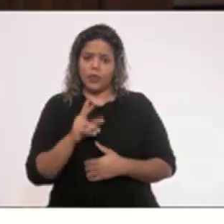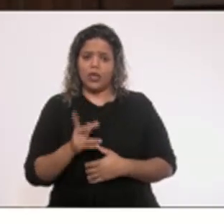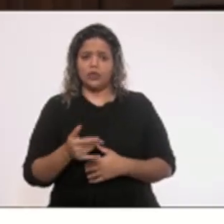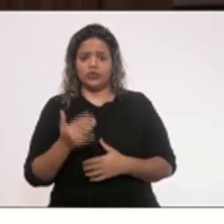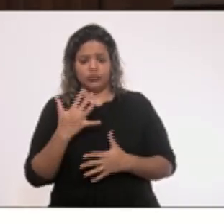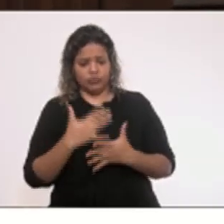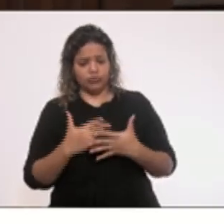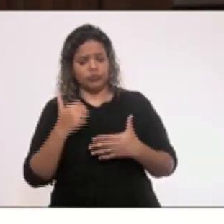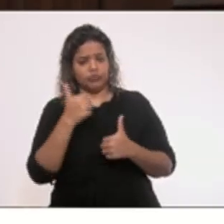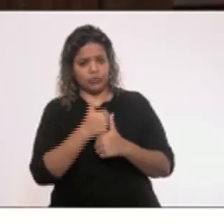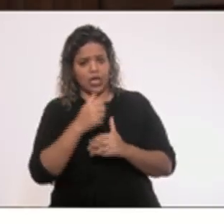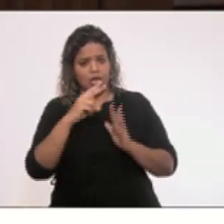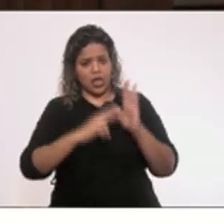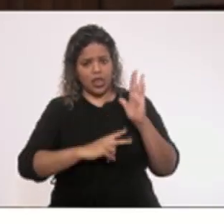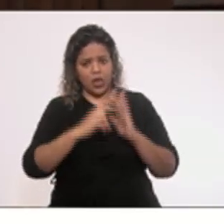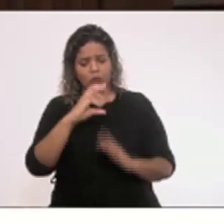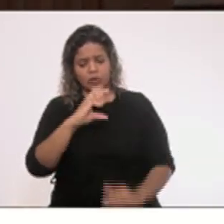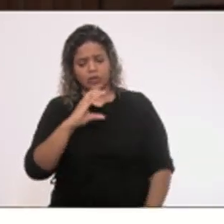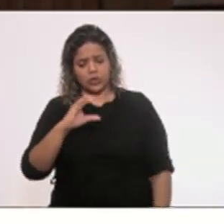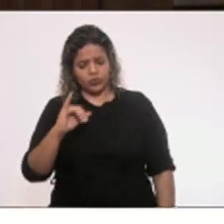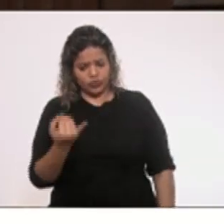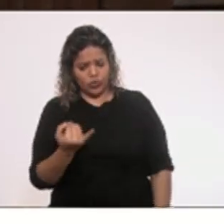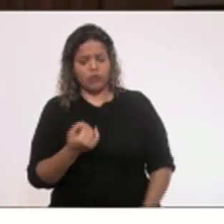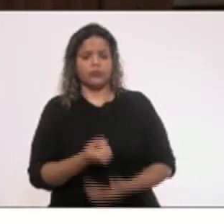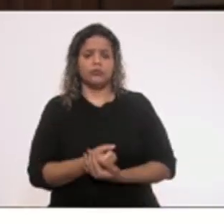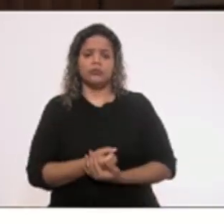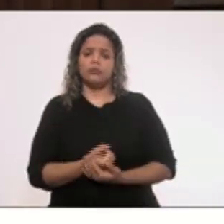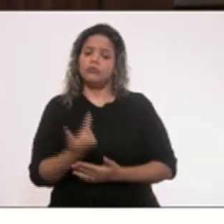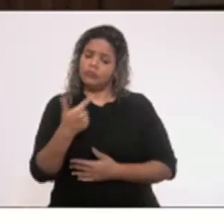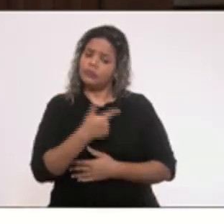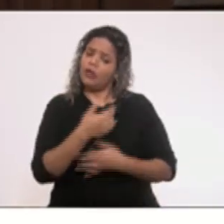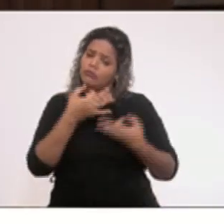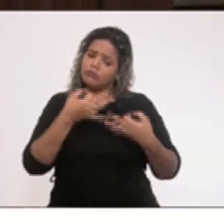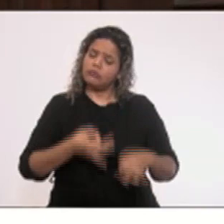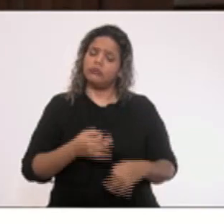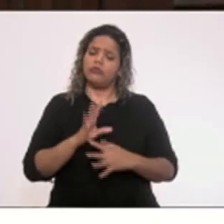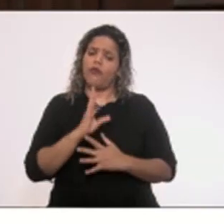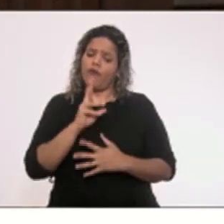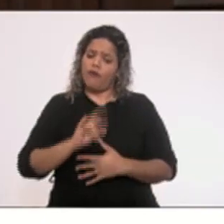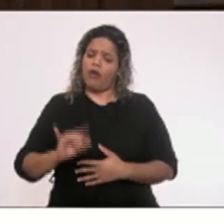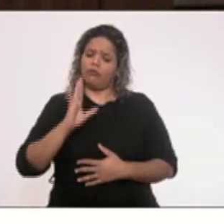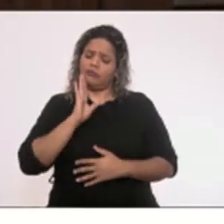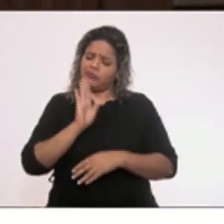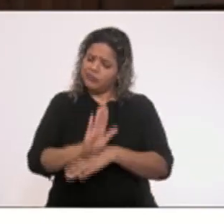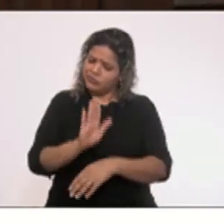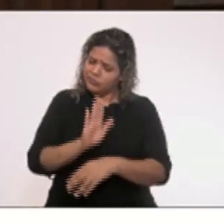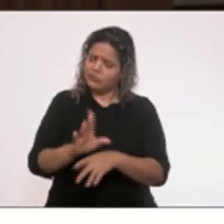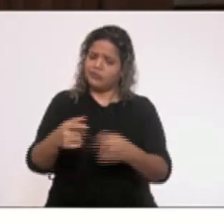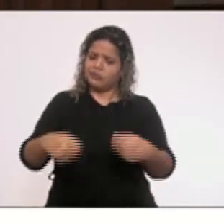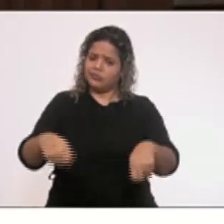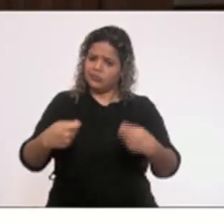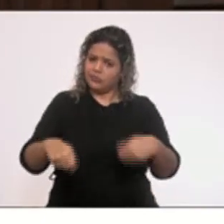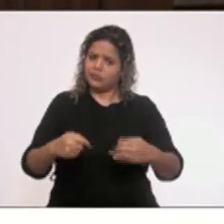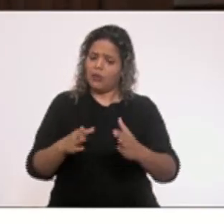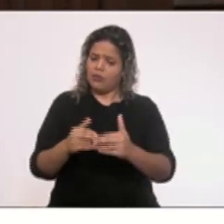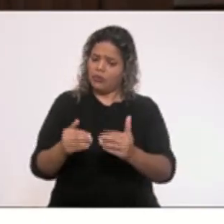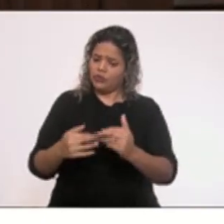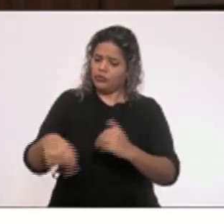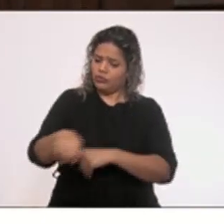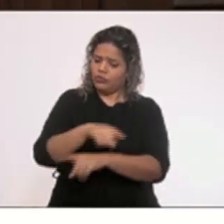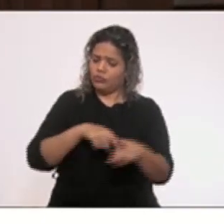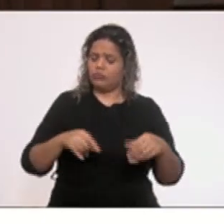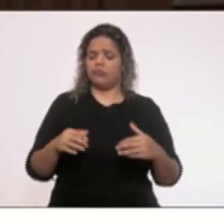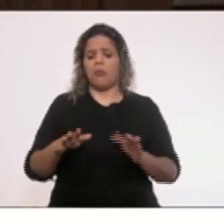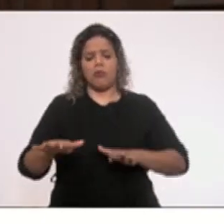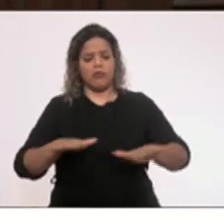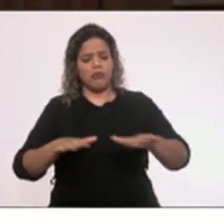substitutivo, lido pela CCJ, que, de fato, atenderá à necessidade pedida